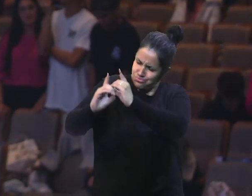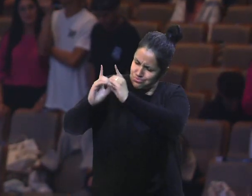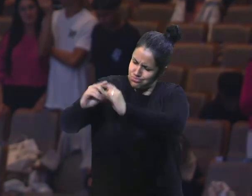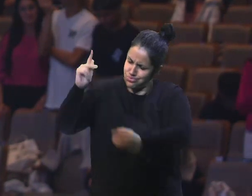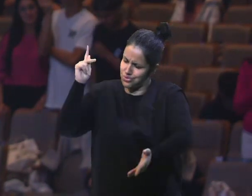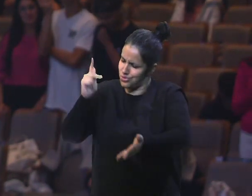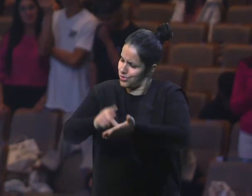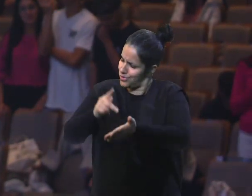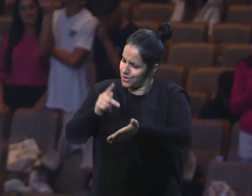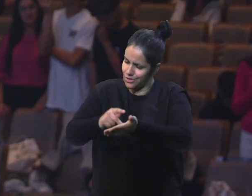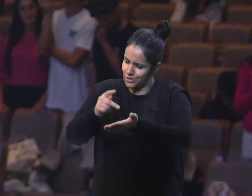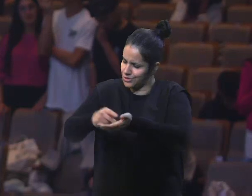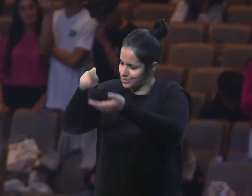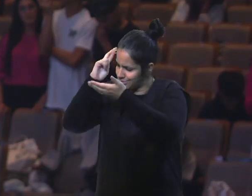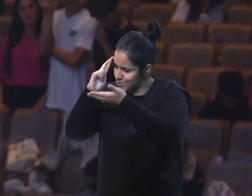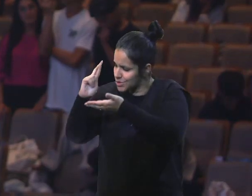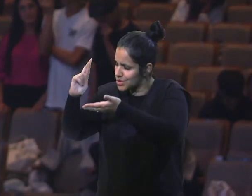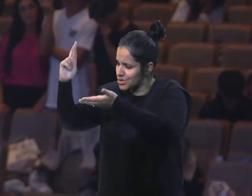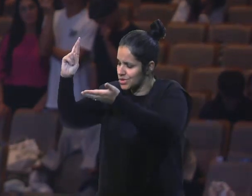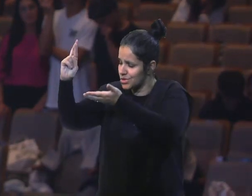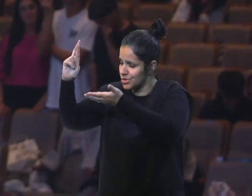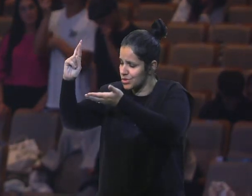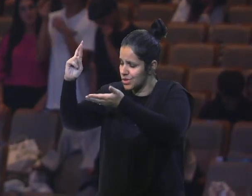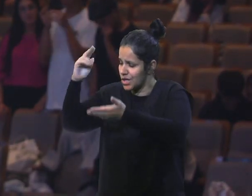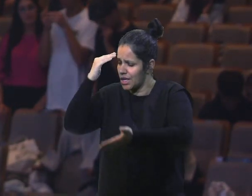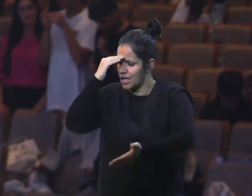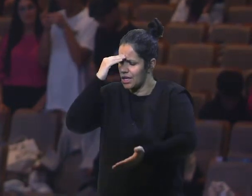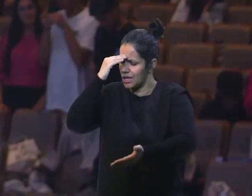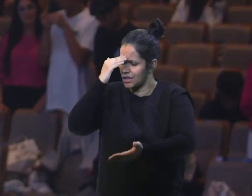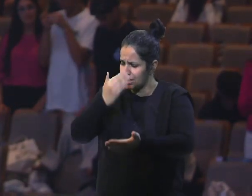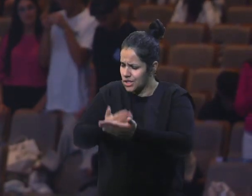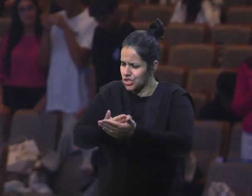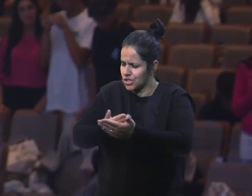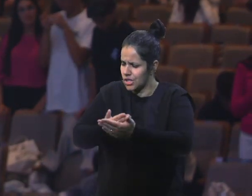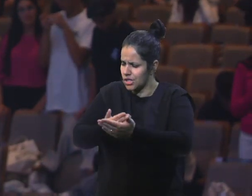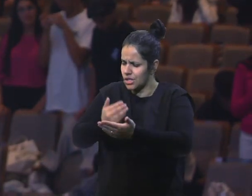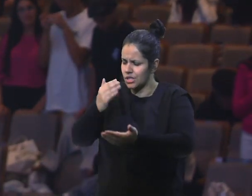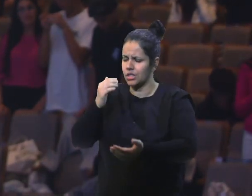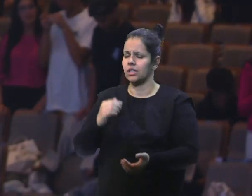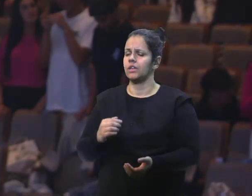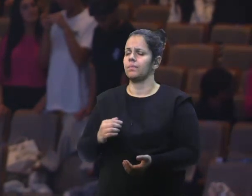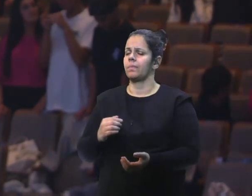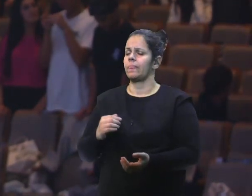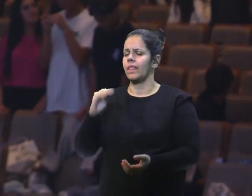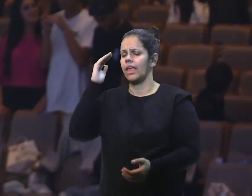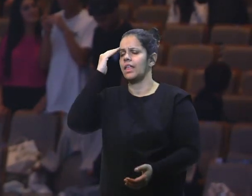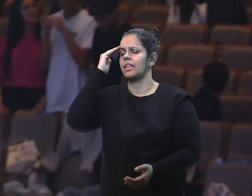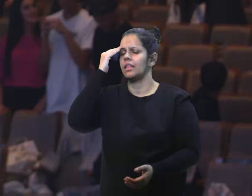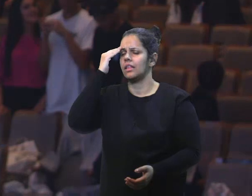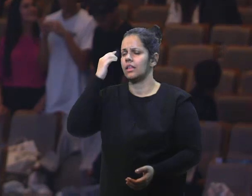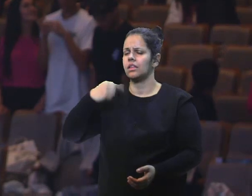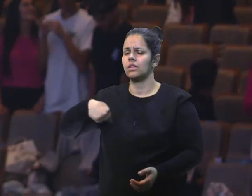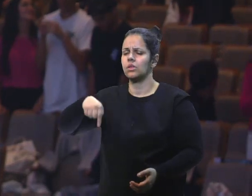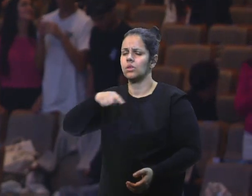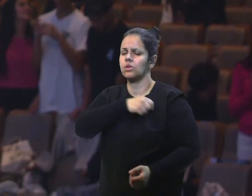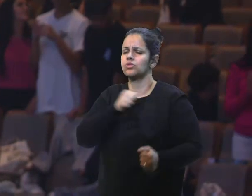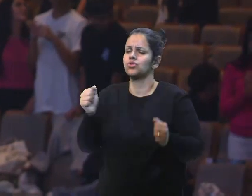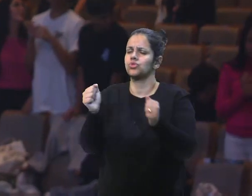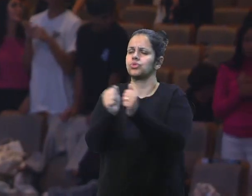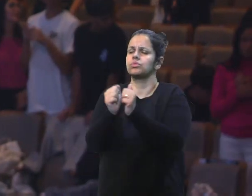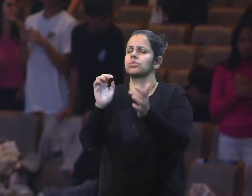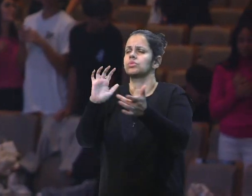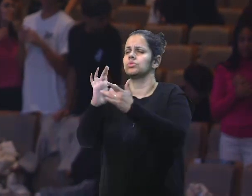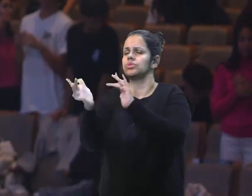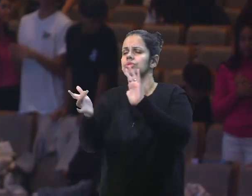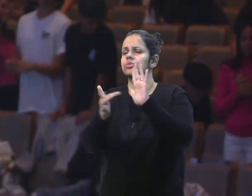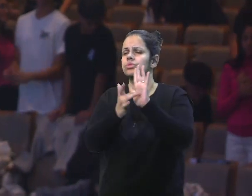Pai. Reconhecer, Deus, que o Senhor é nosso dono, então te seguiremos, Pai. Entender quem nós somos em Ti.